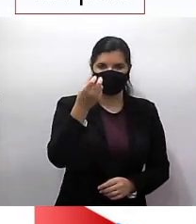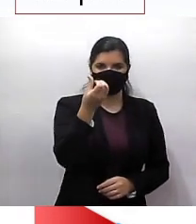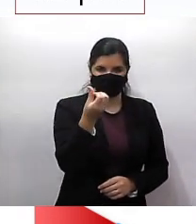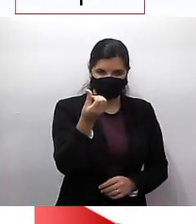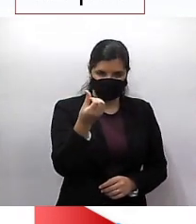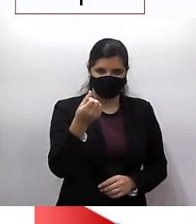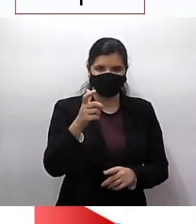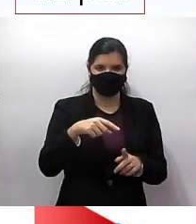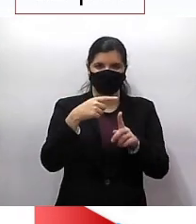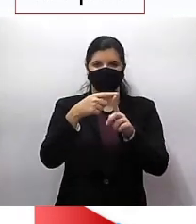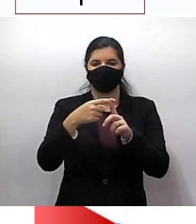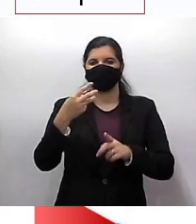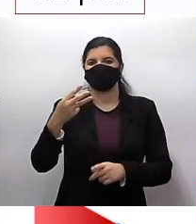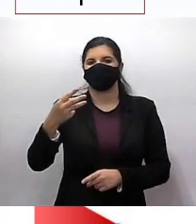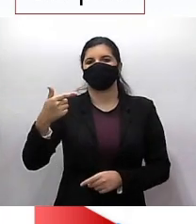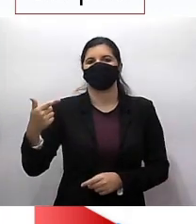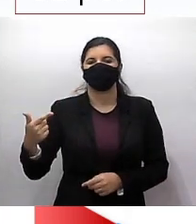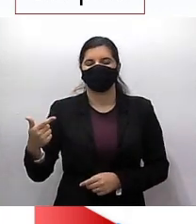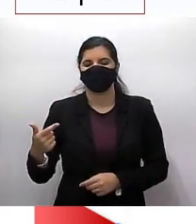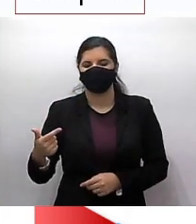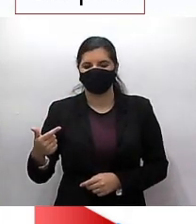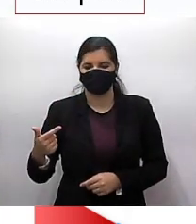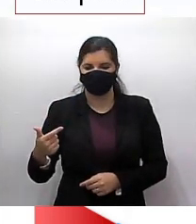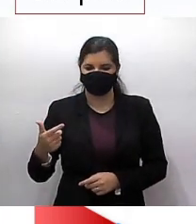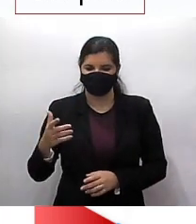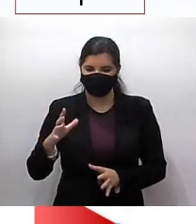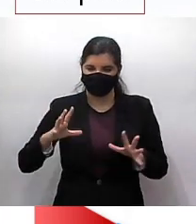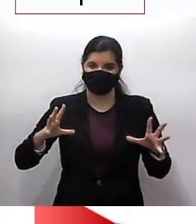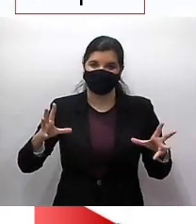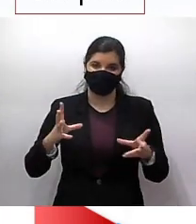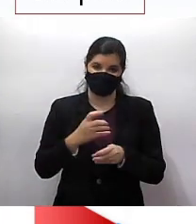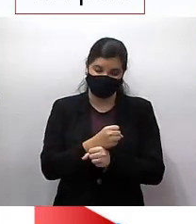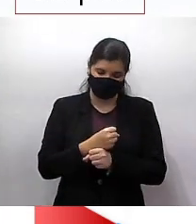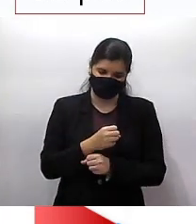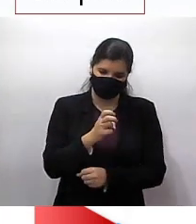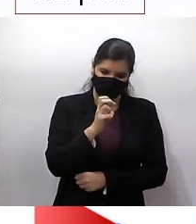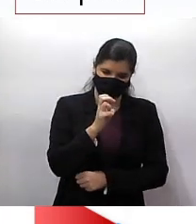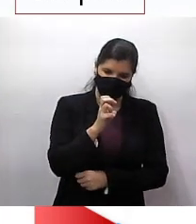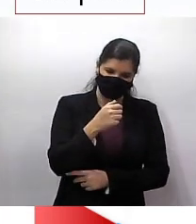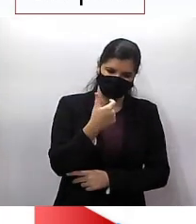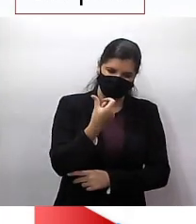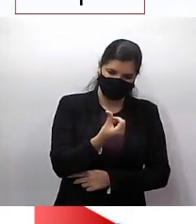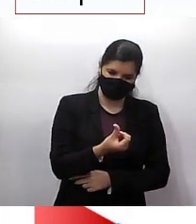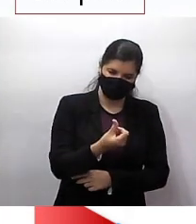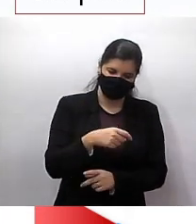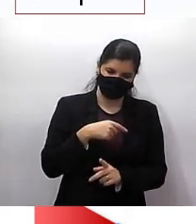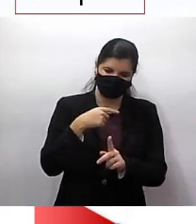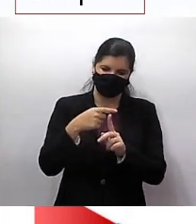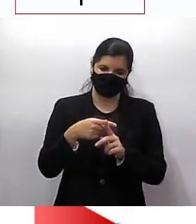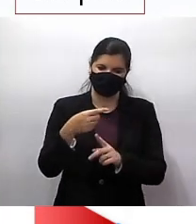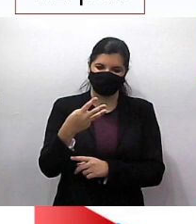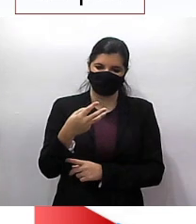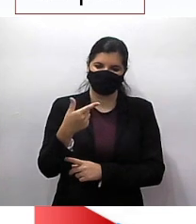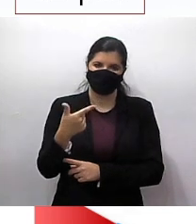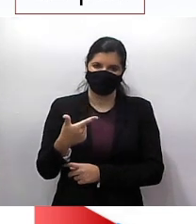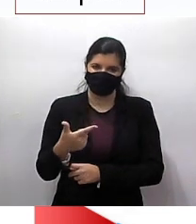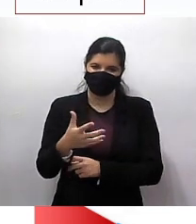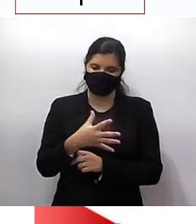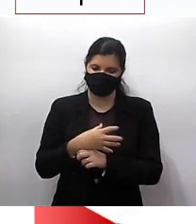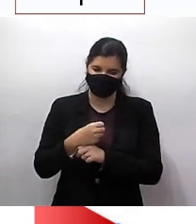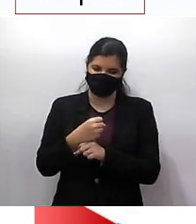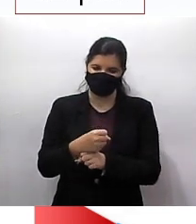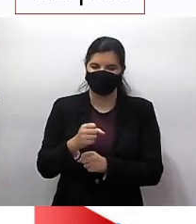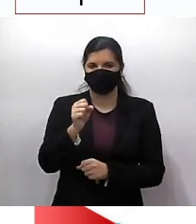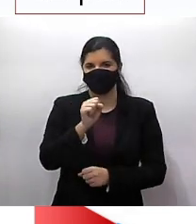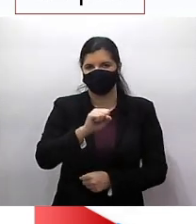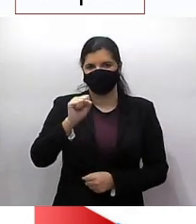o contorno desse terreno aí todinho. E aí o total de pés de laranja vão dar 56 mais